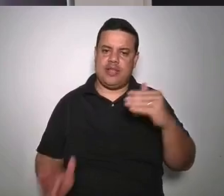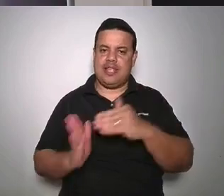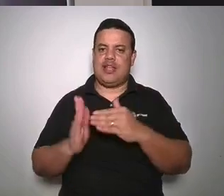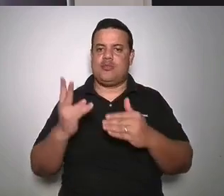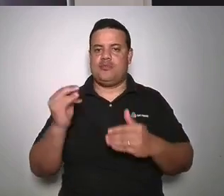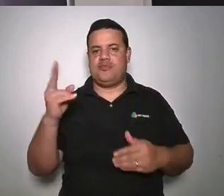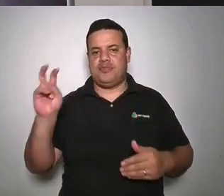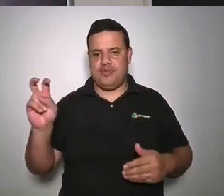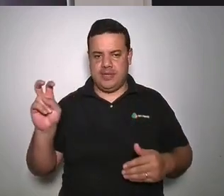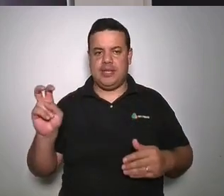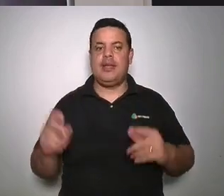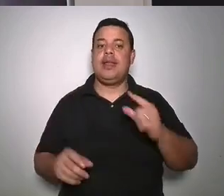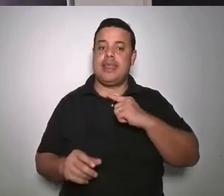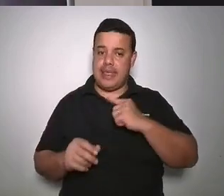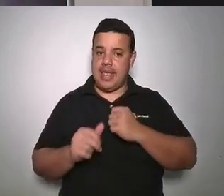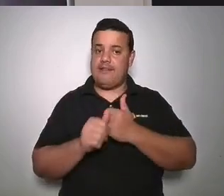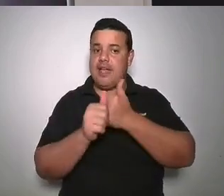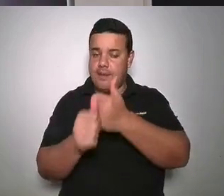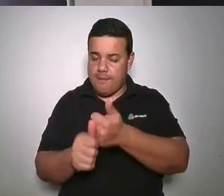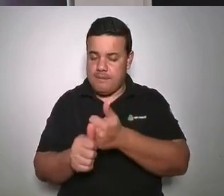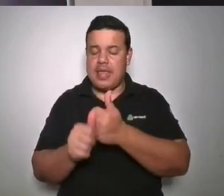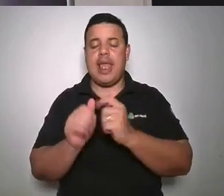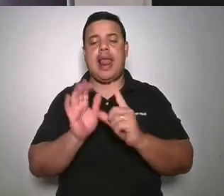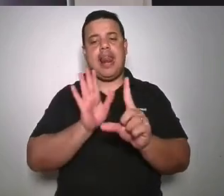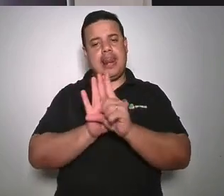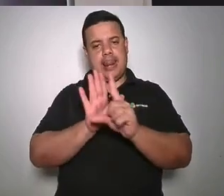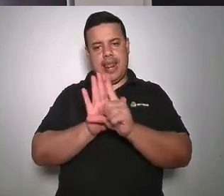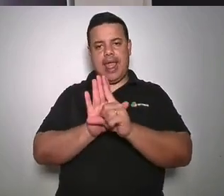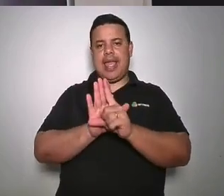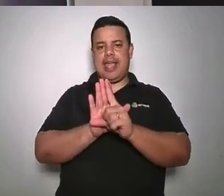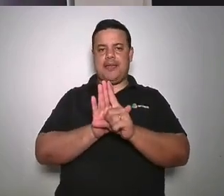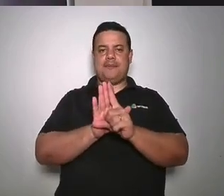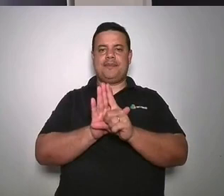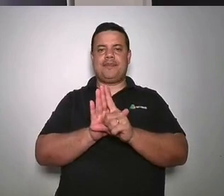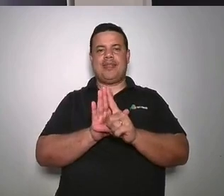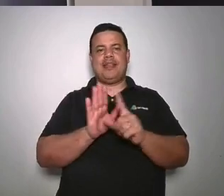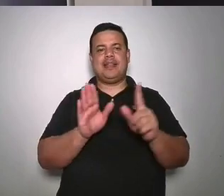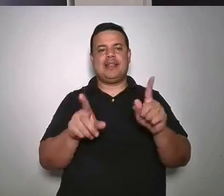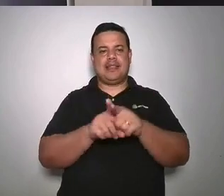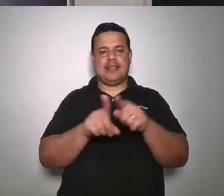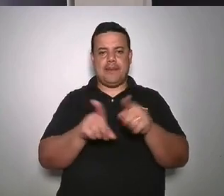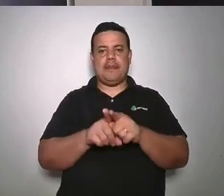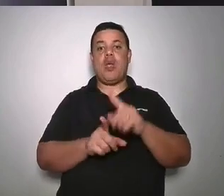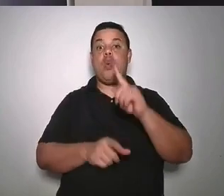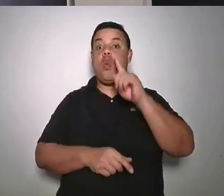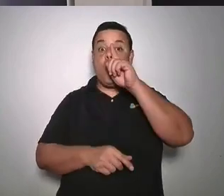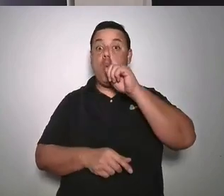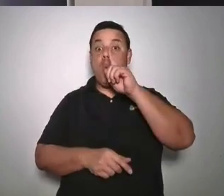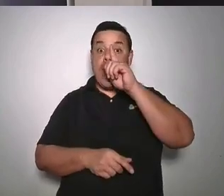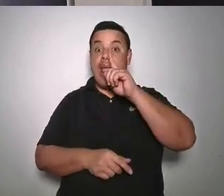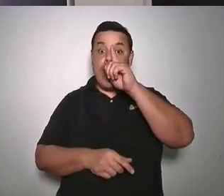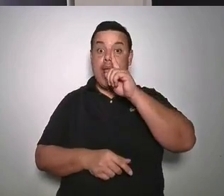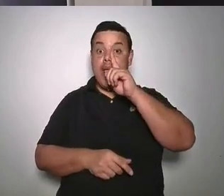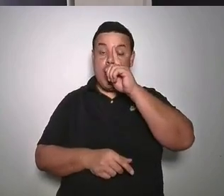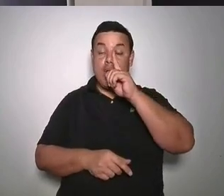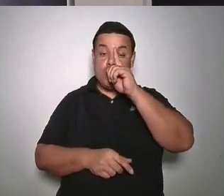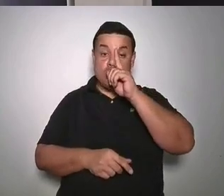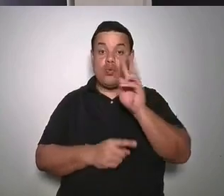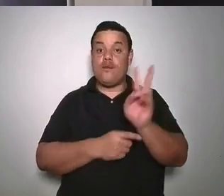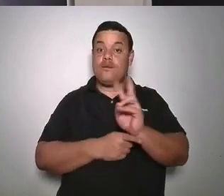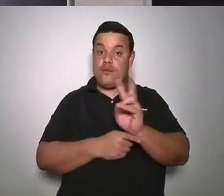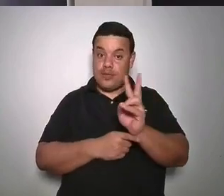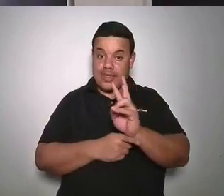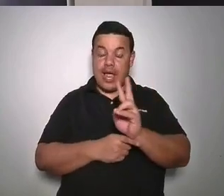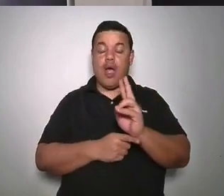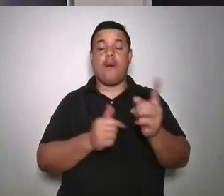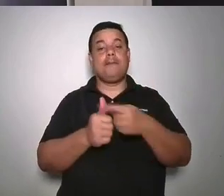a lei de diretriz orçamentária, vai acompanhar o anexo de riscos fiscais, as prioridades da